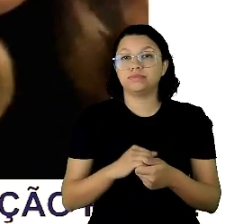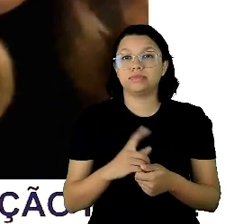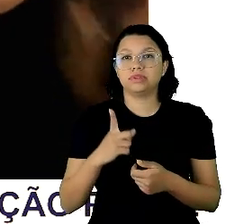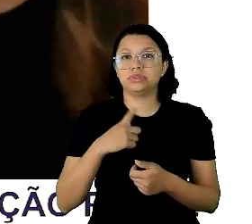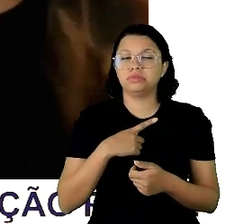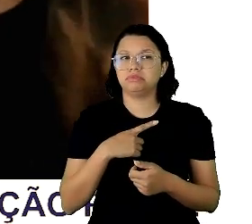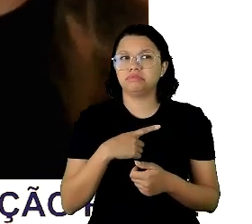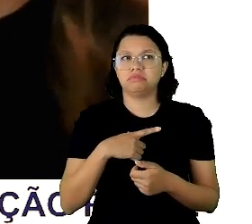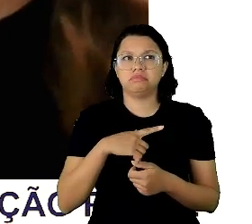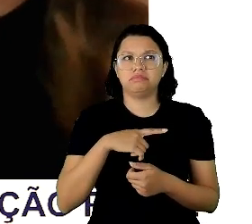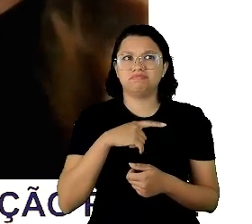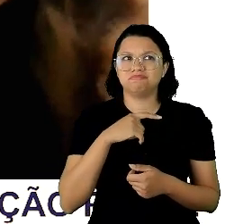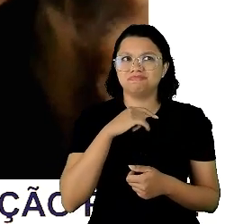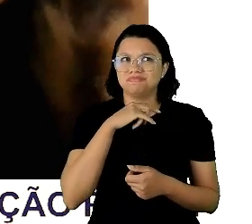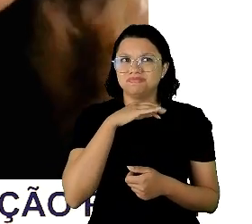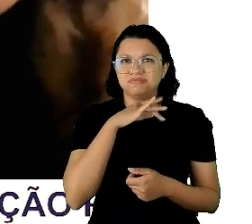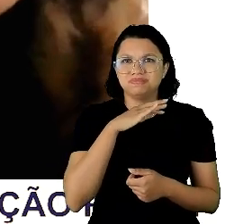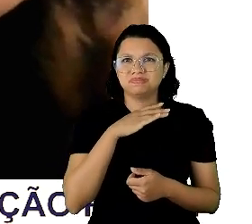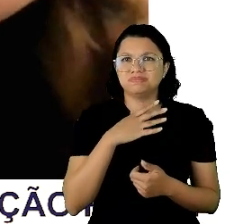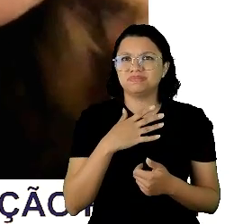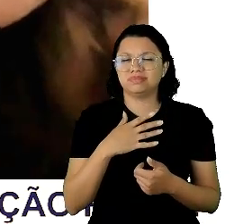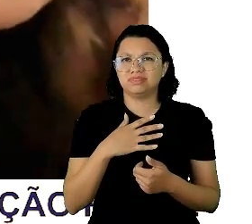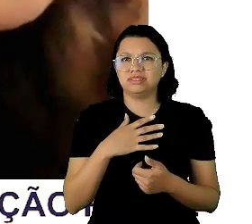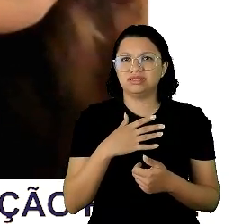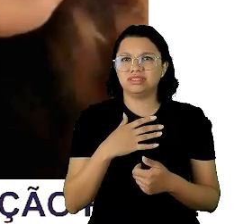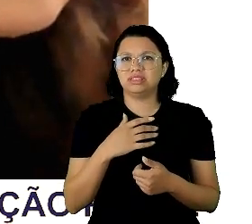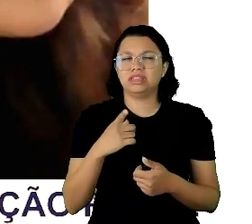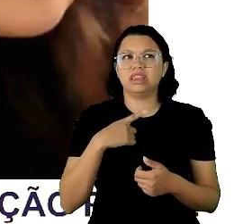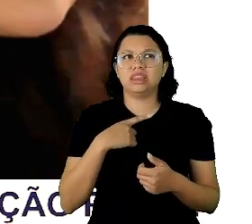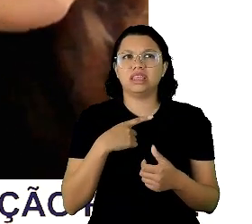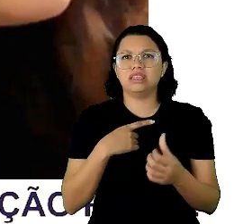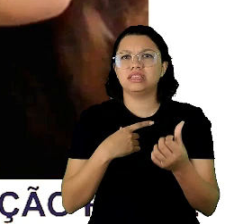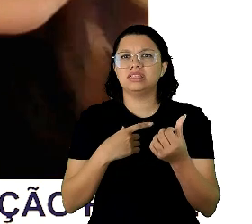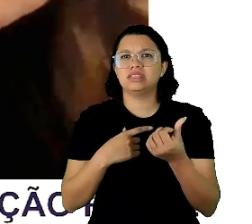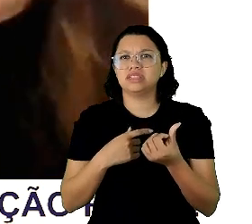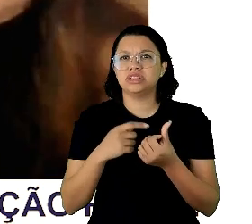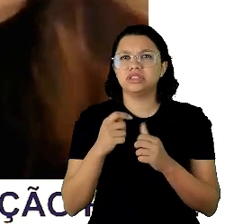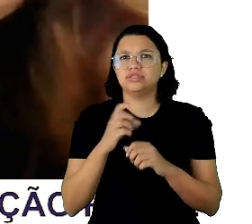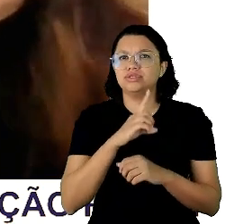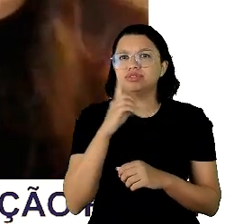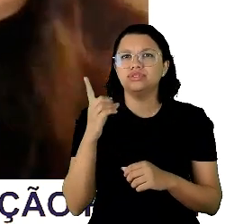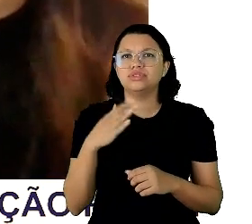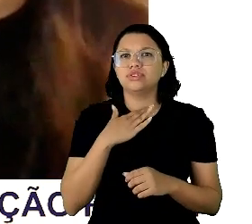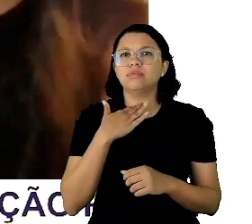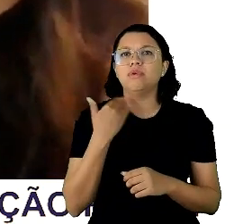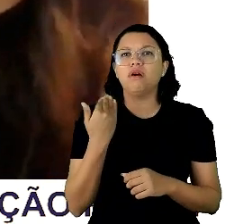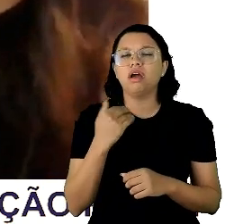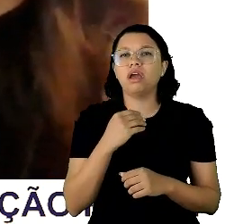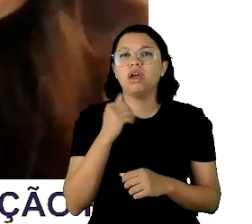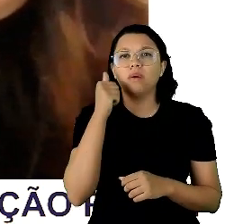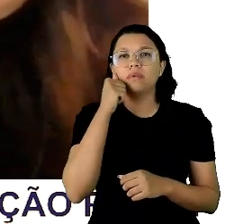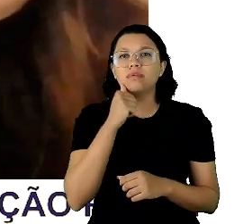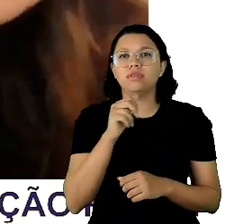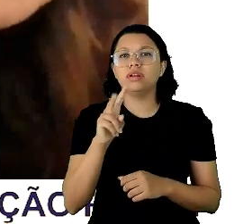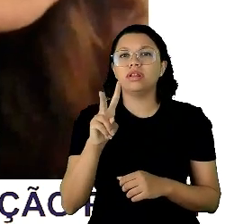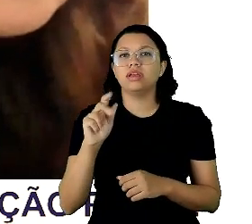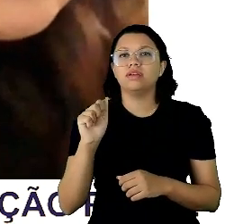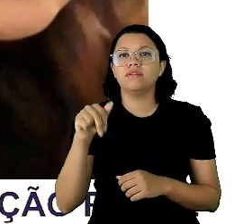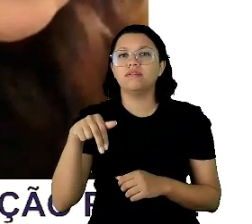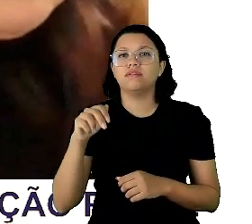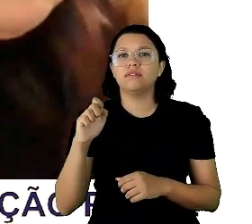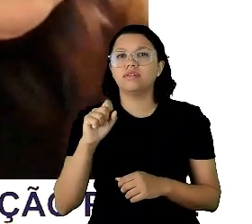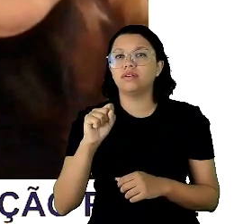horríveis. Há 6 dias morreu a Vanessa, né? Que é o nome da moça que morreu